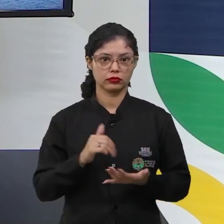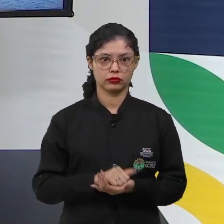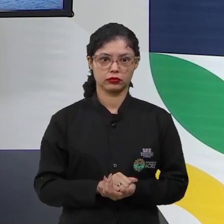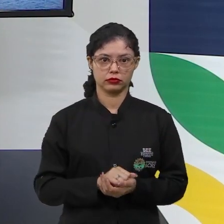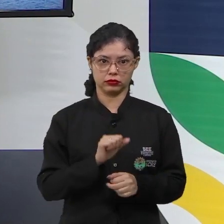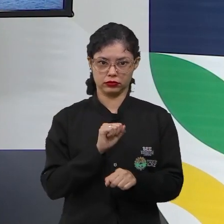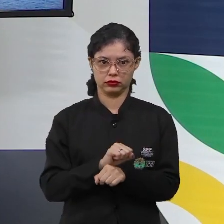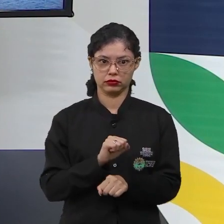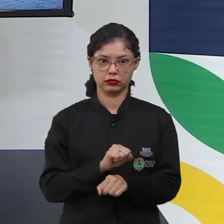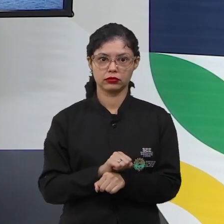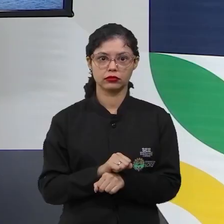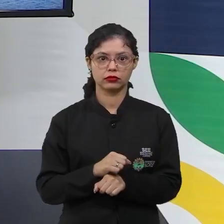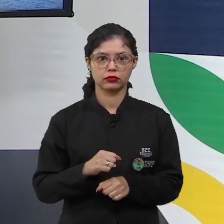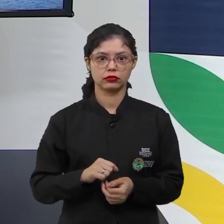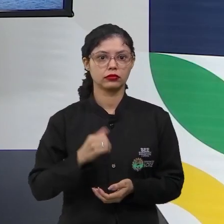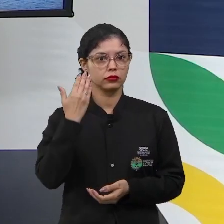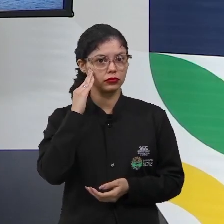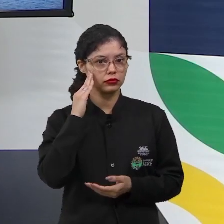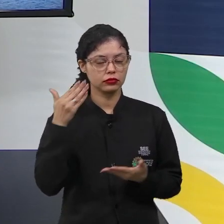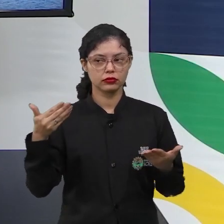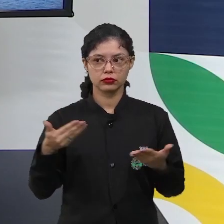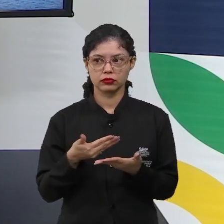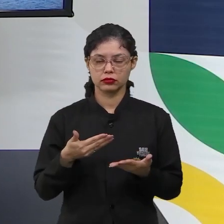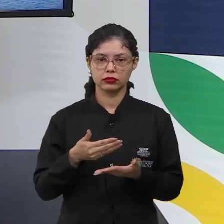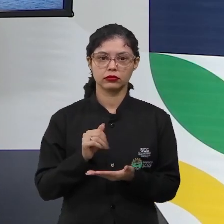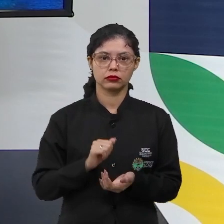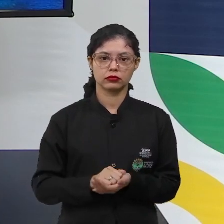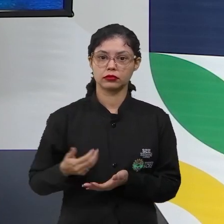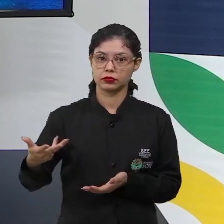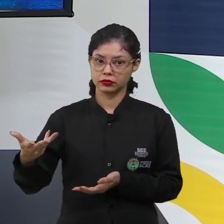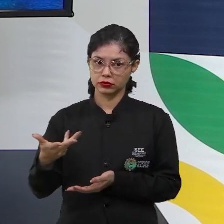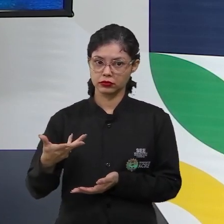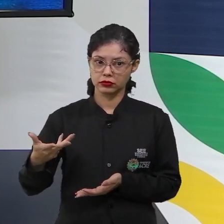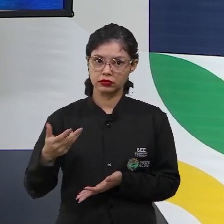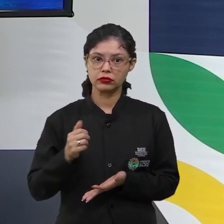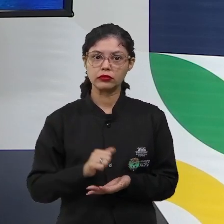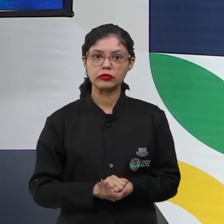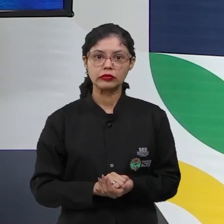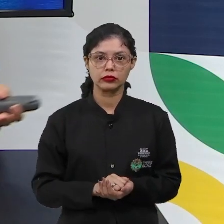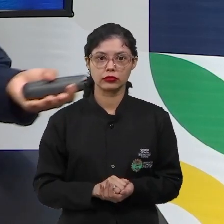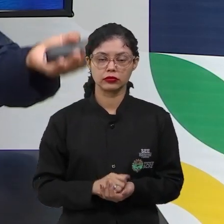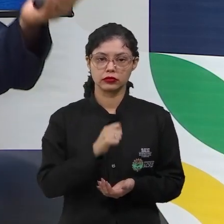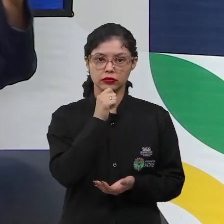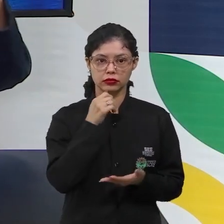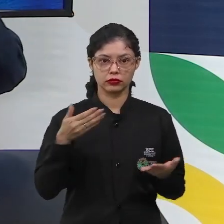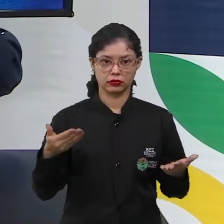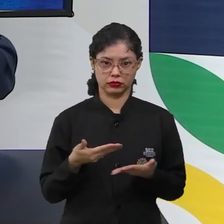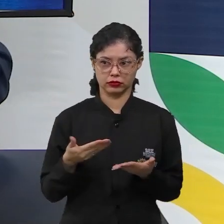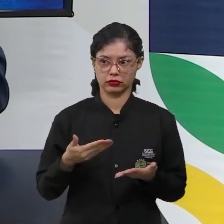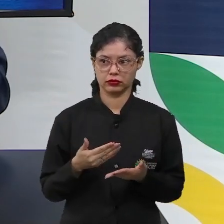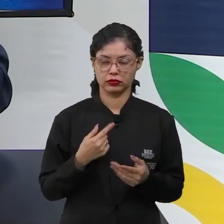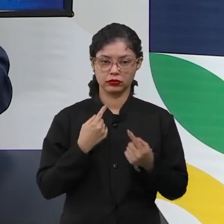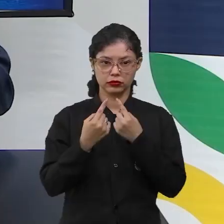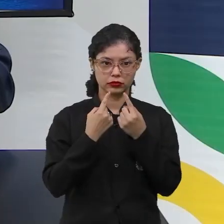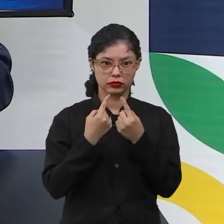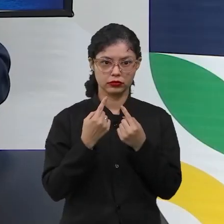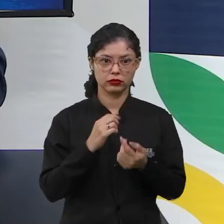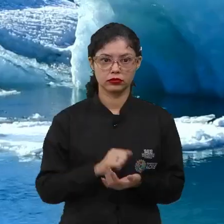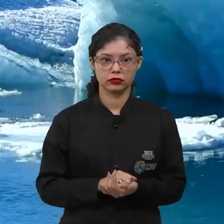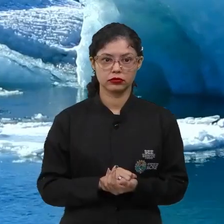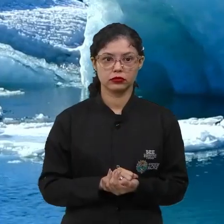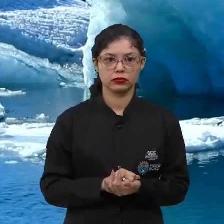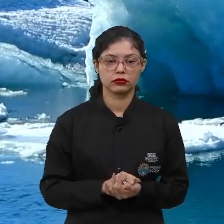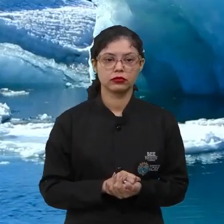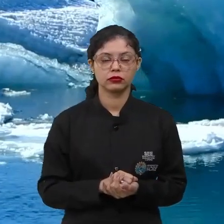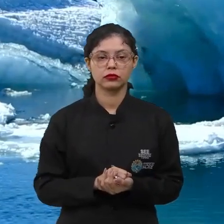eu espero muito que vocês tenham compreendido até aqui, é basicamente isso. Agora, nós vamos discutir um pouco